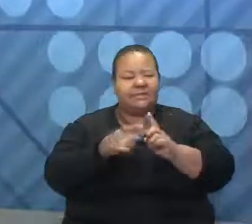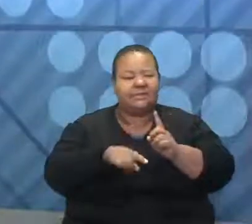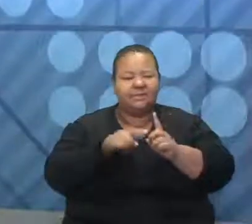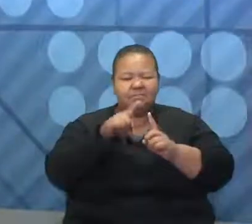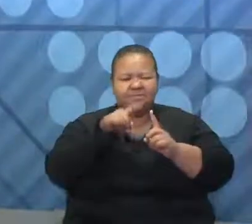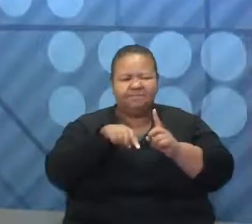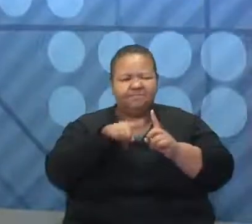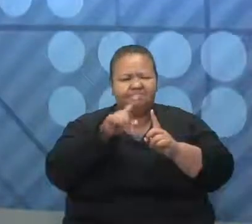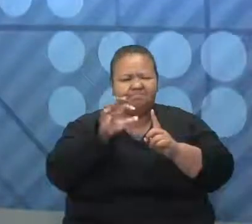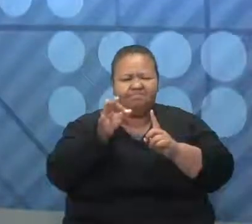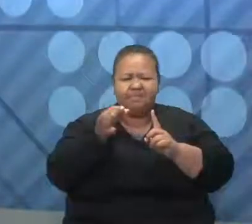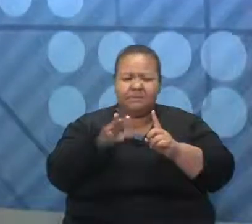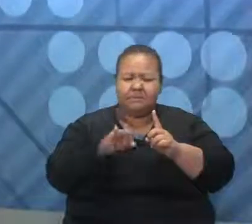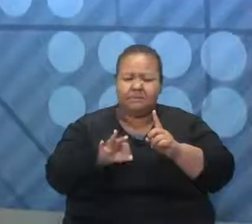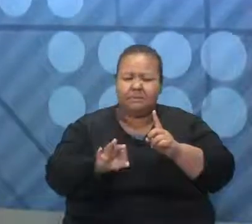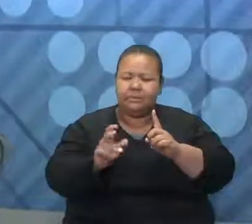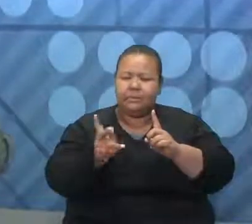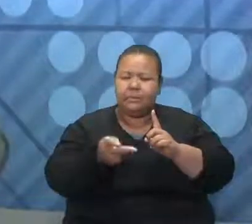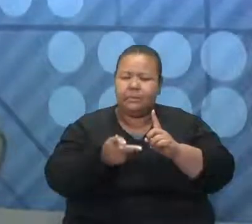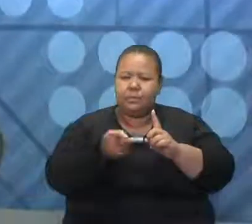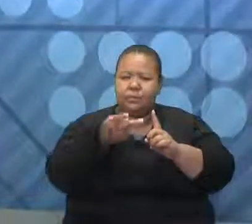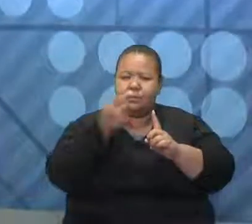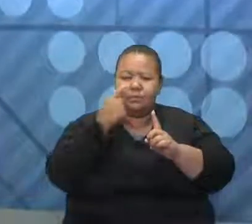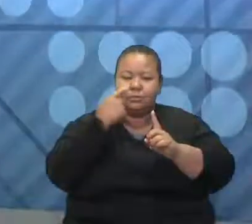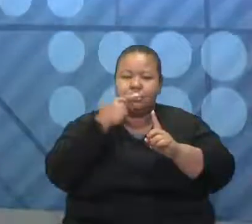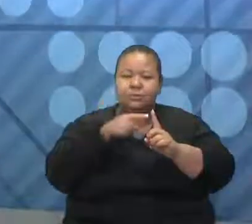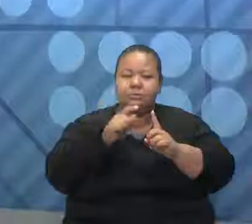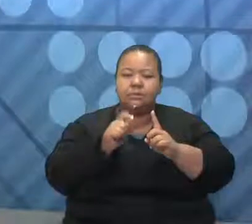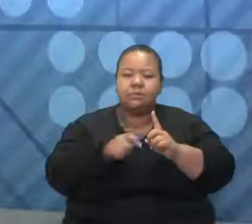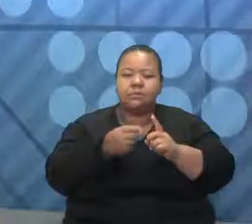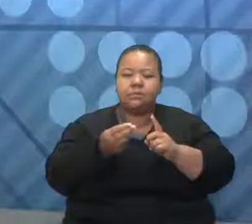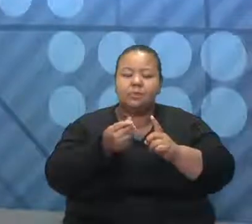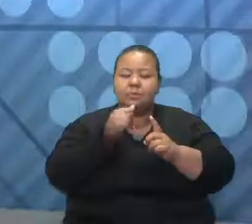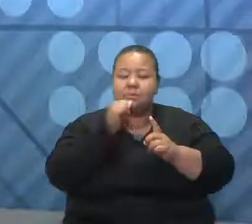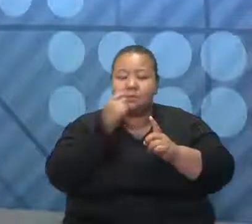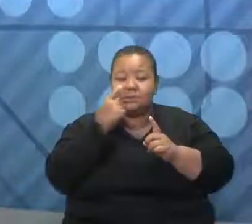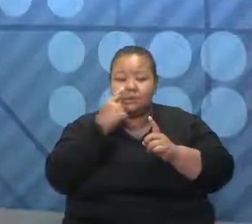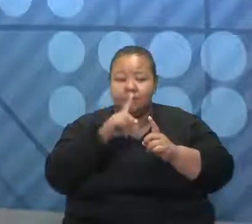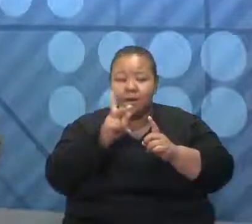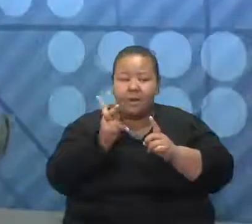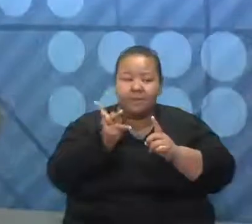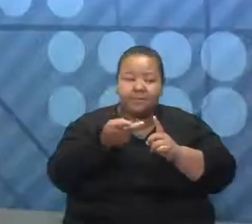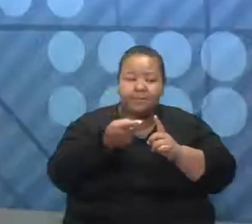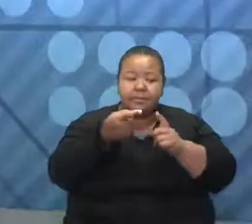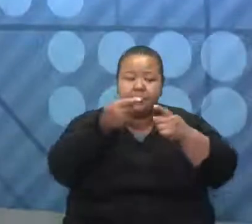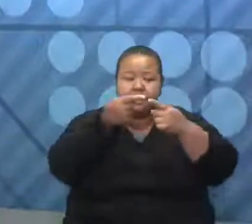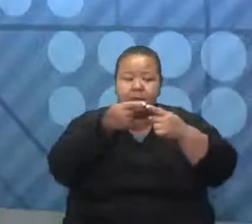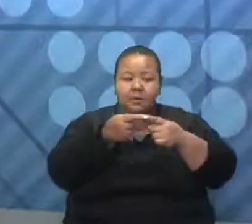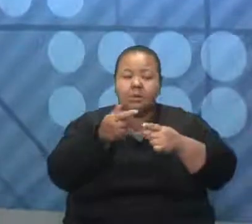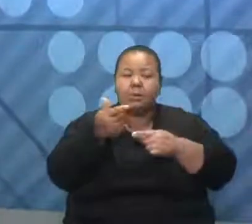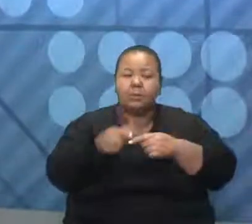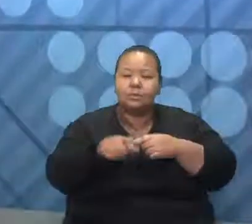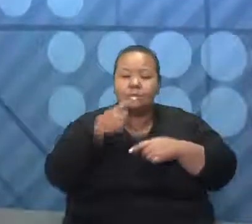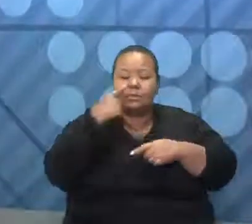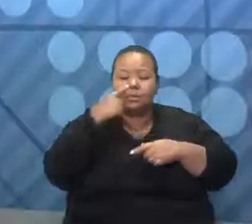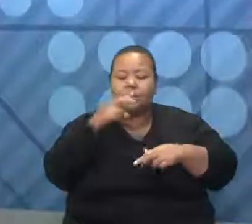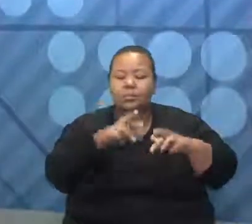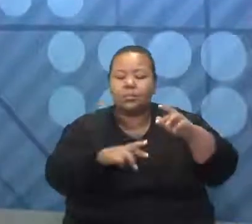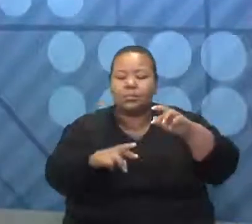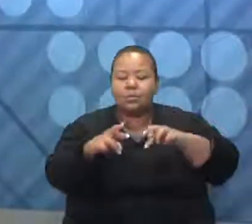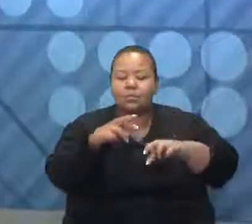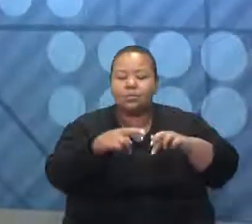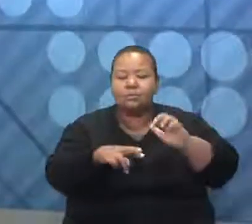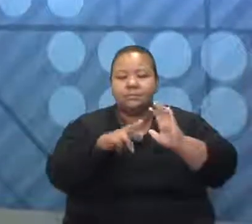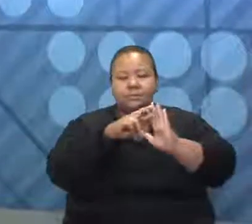estão batendo. E aí, se tiver qualquer inconsistência, qualquer falha, já consegue verificar, porque o relatório